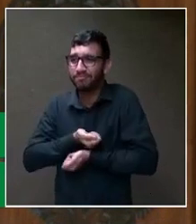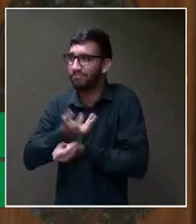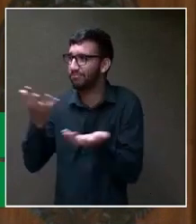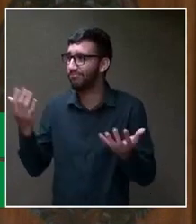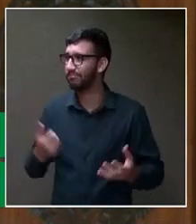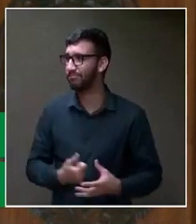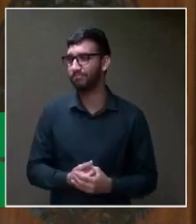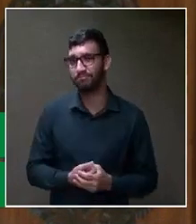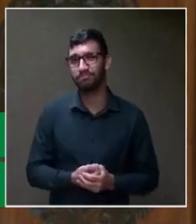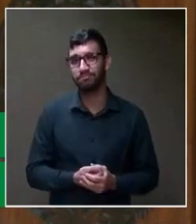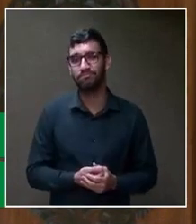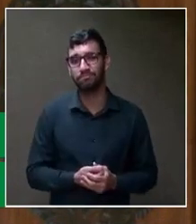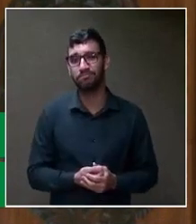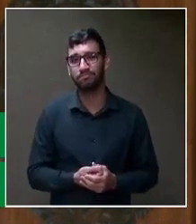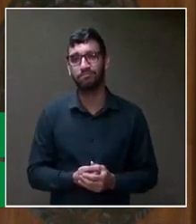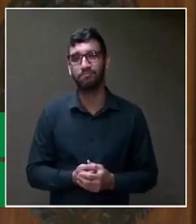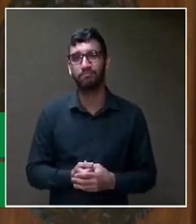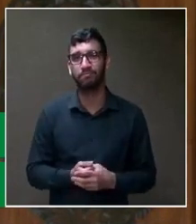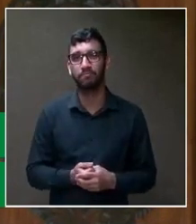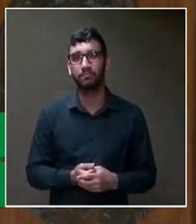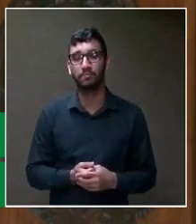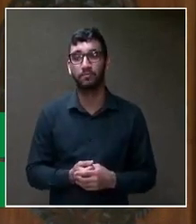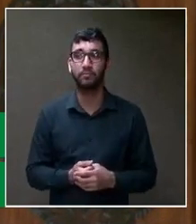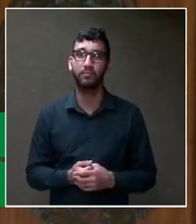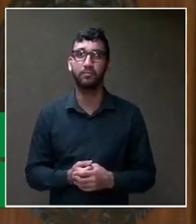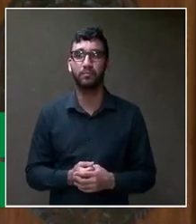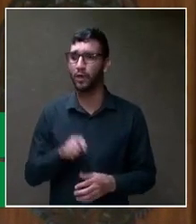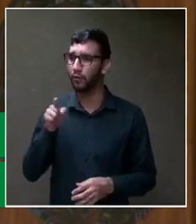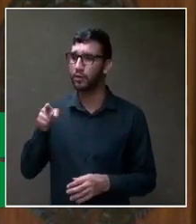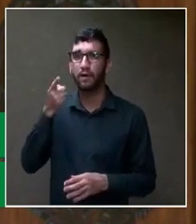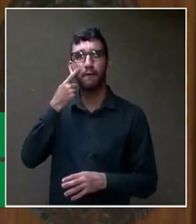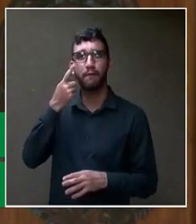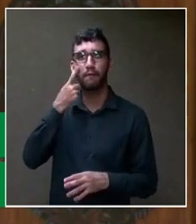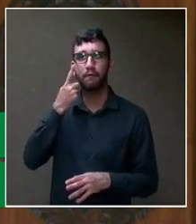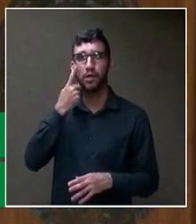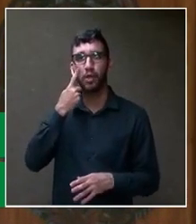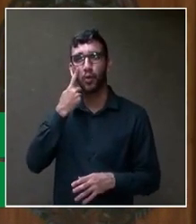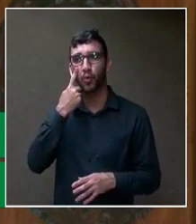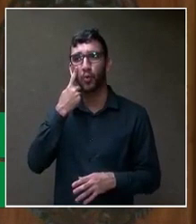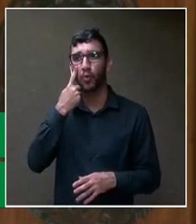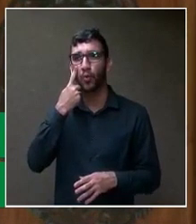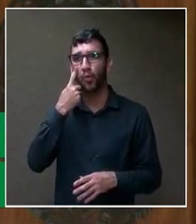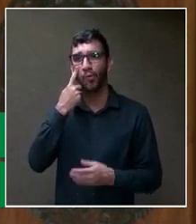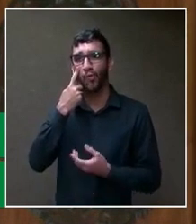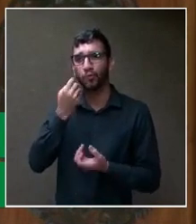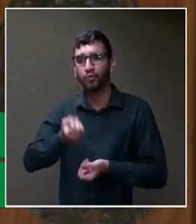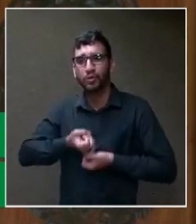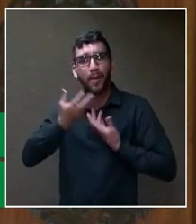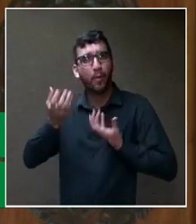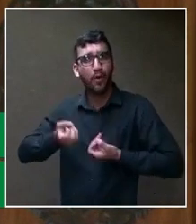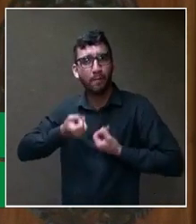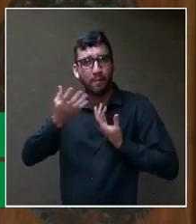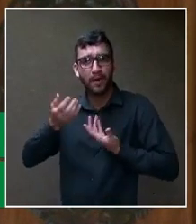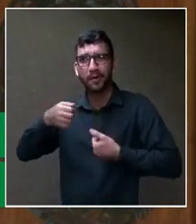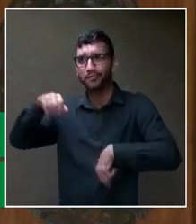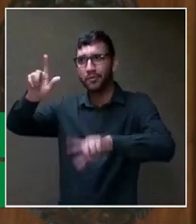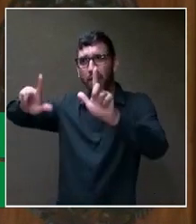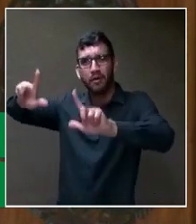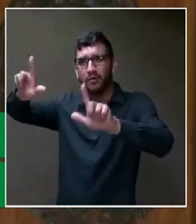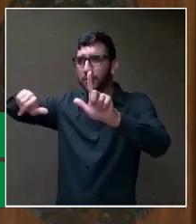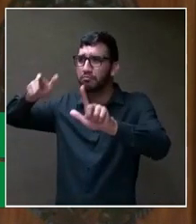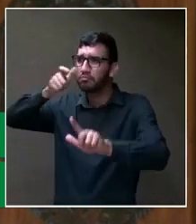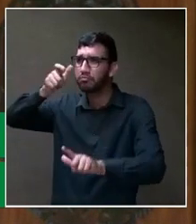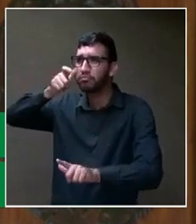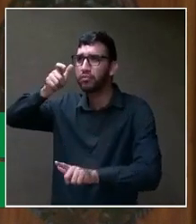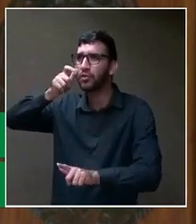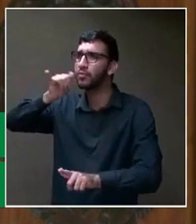dela. A senhora chegou a assistir os depoimentos na televisão